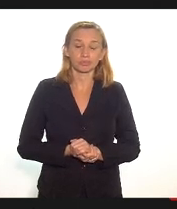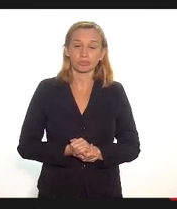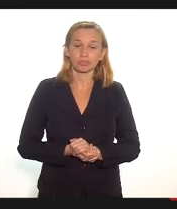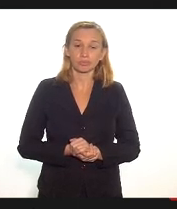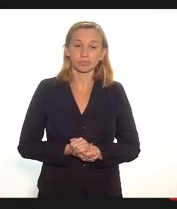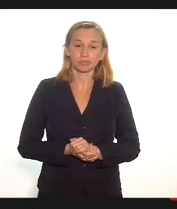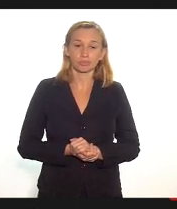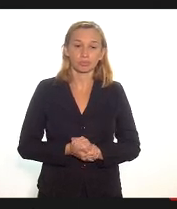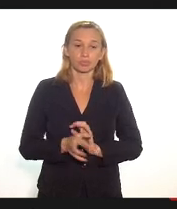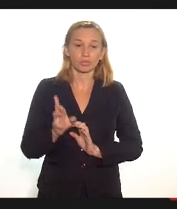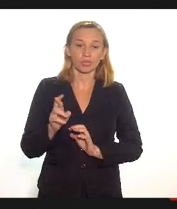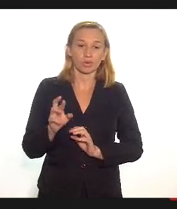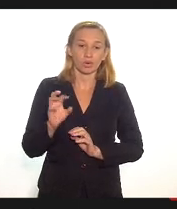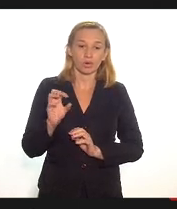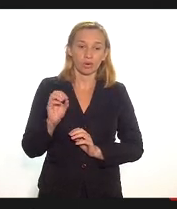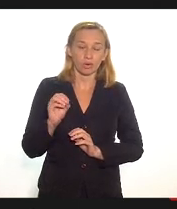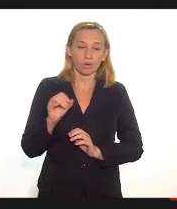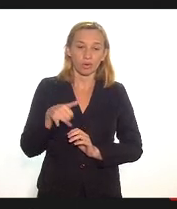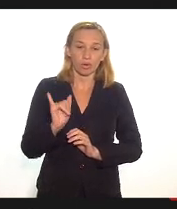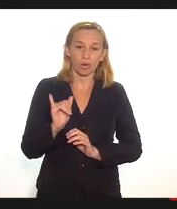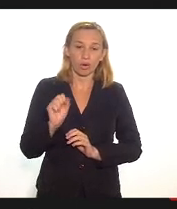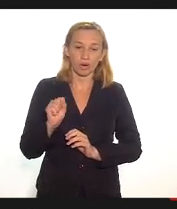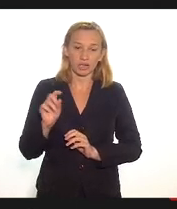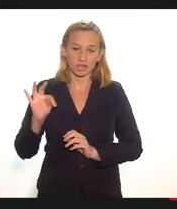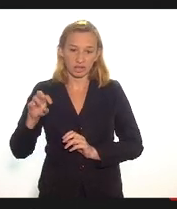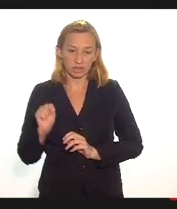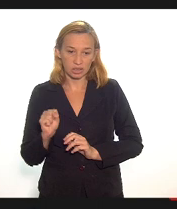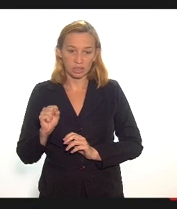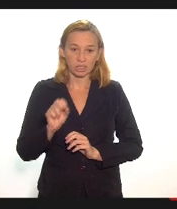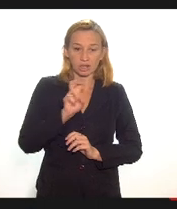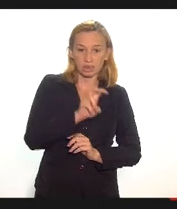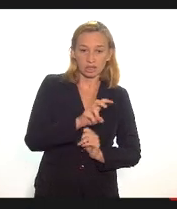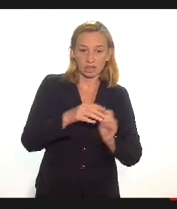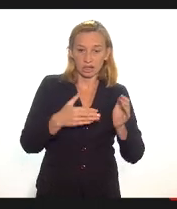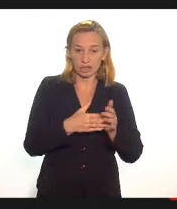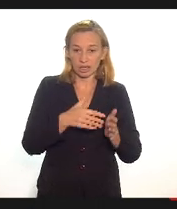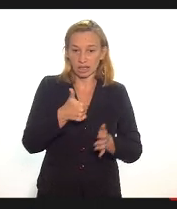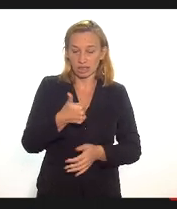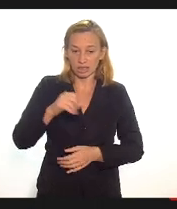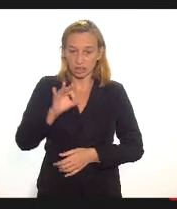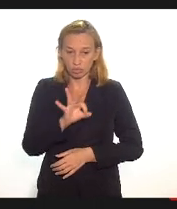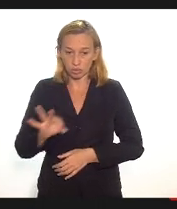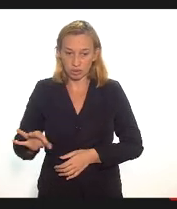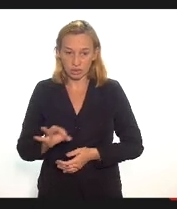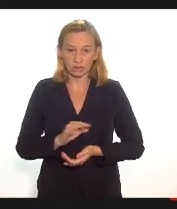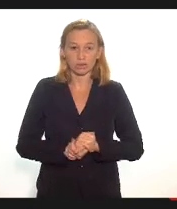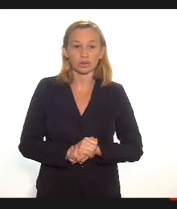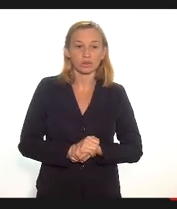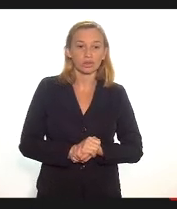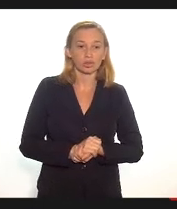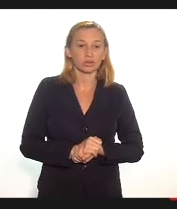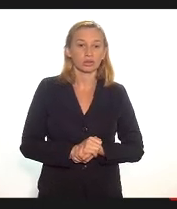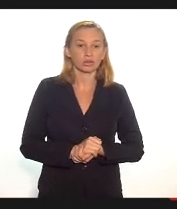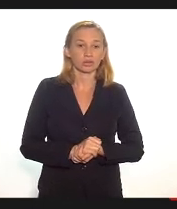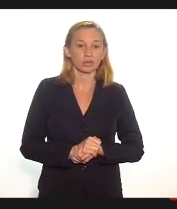royalties de 5% a 10%, a depender do campo. Em termos